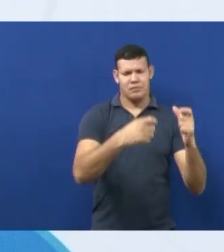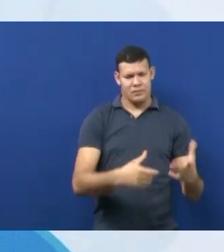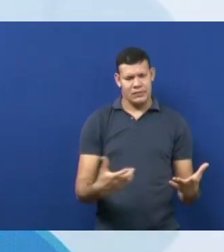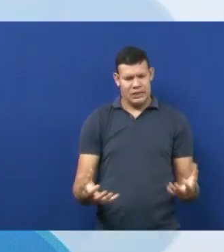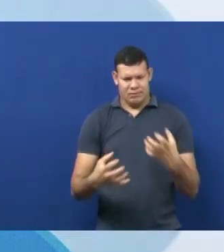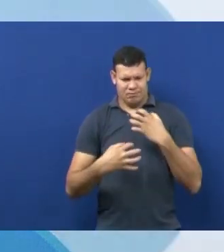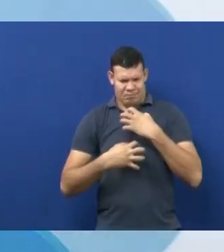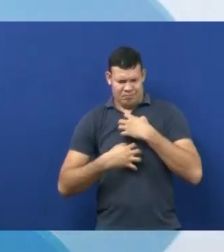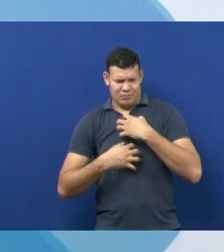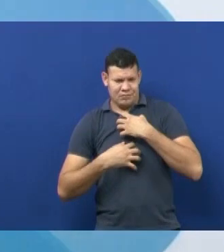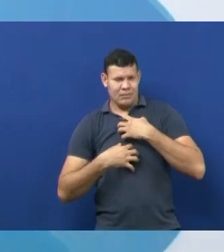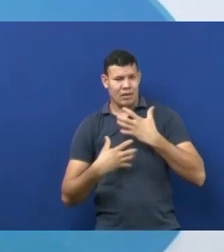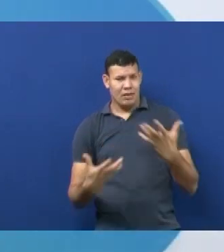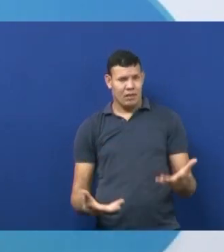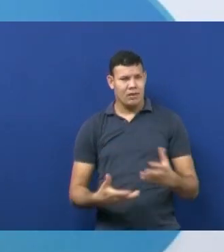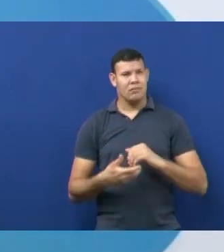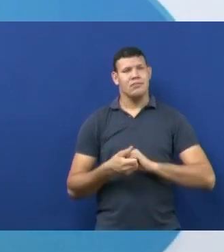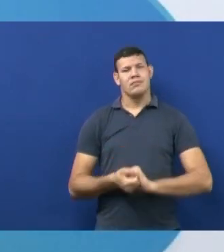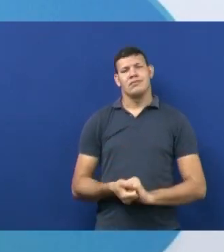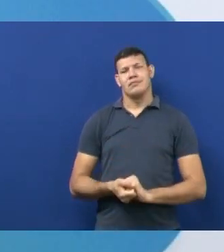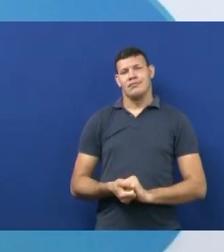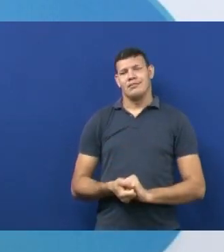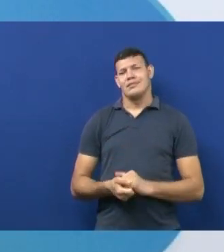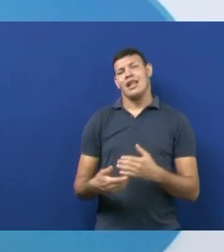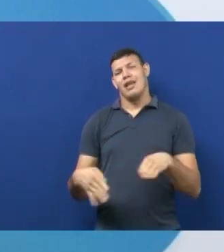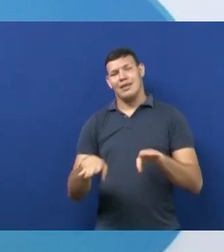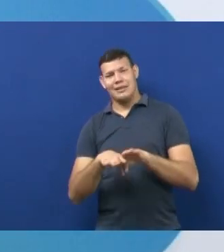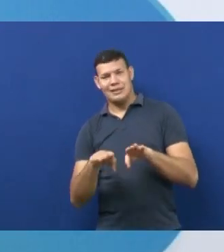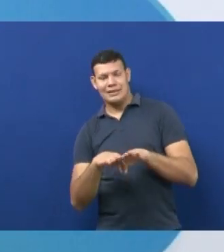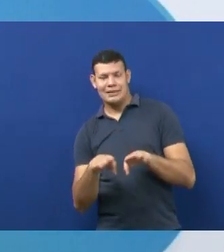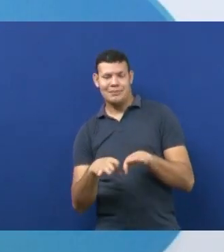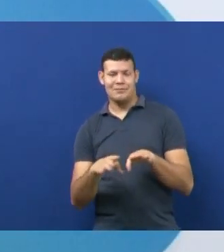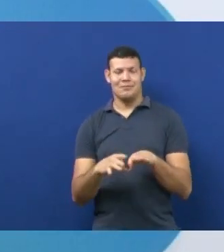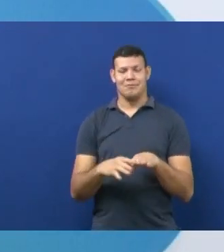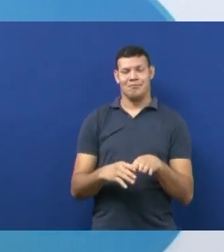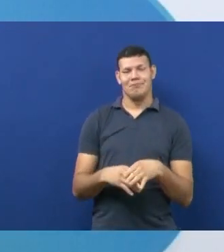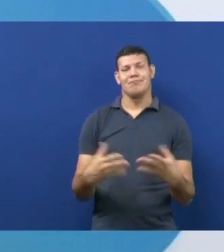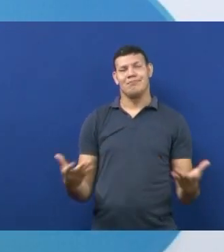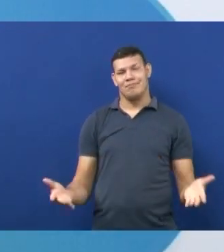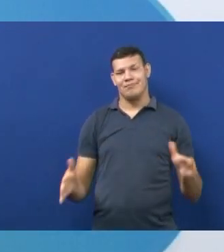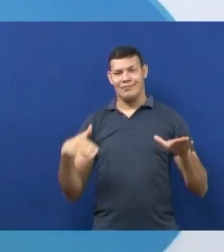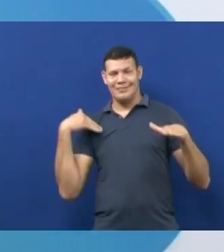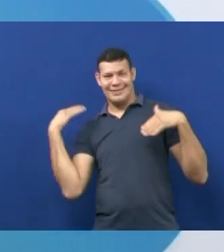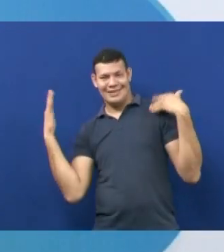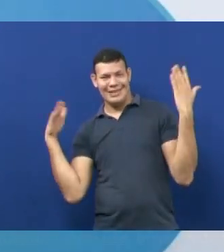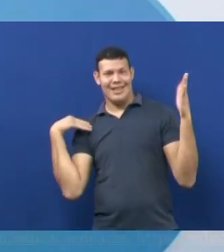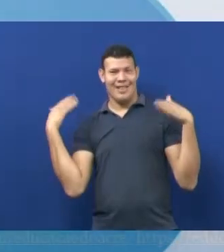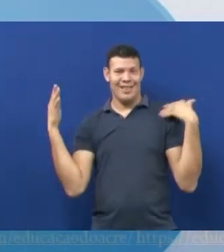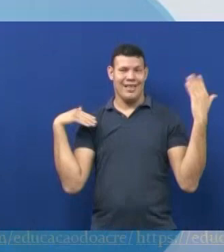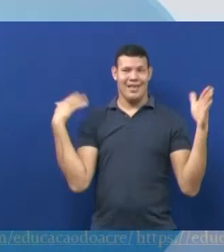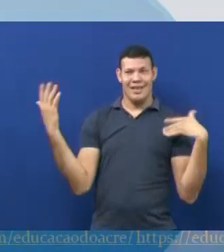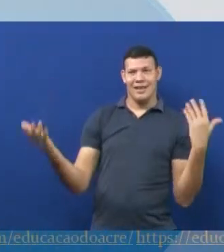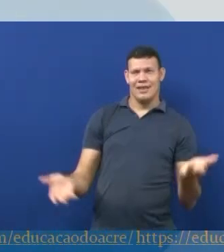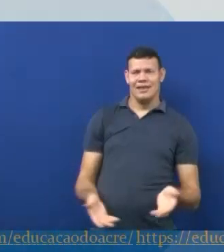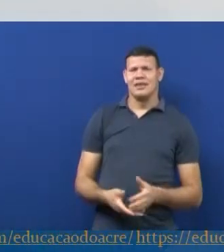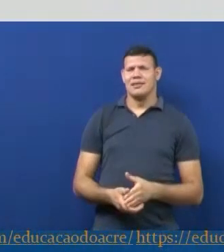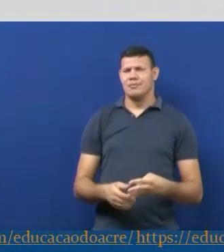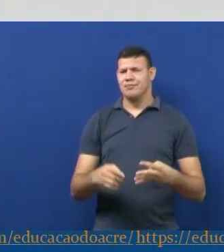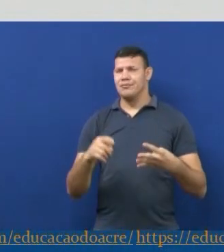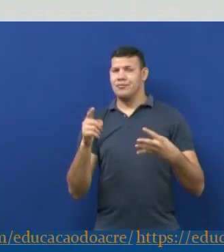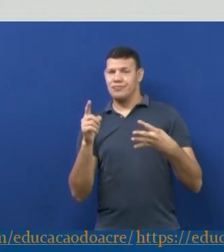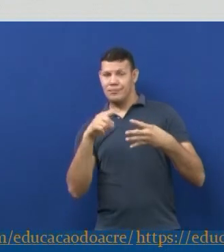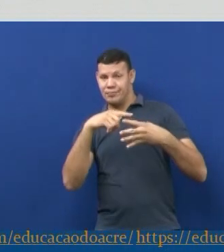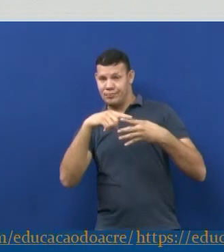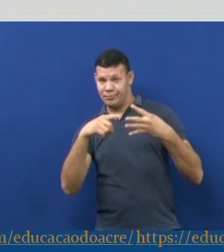e a gente pode se divertir muito com várias cores da iluminação teatral. Outro elemento muito importante para